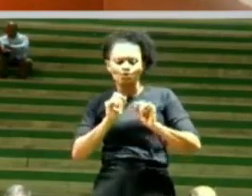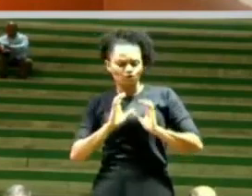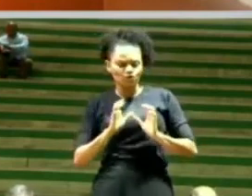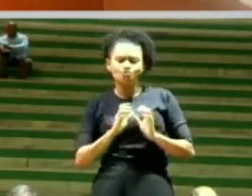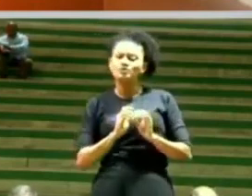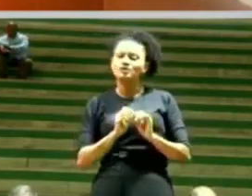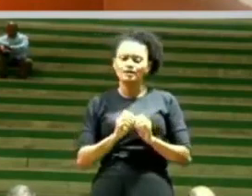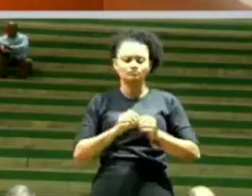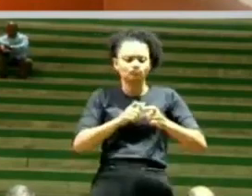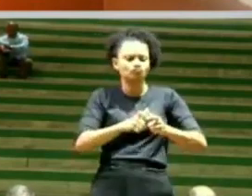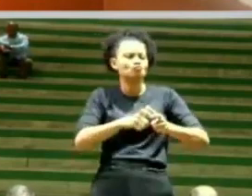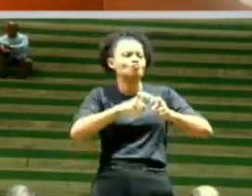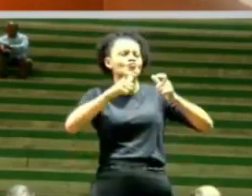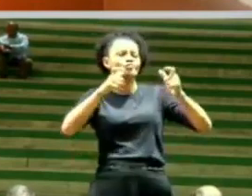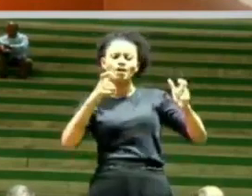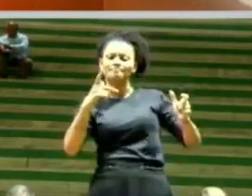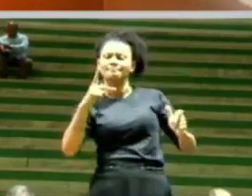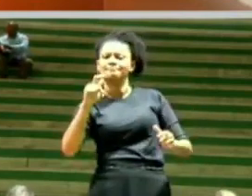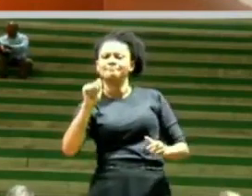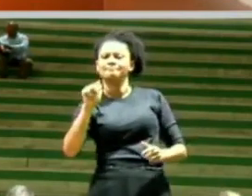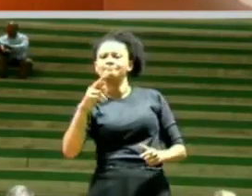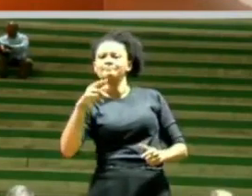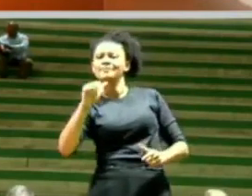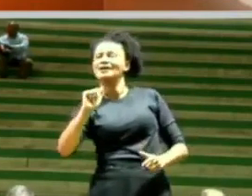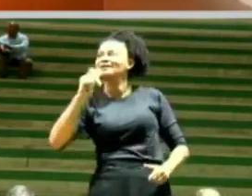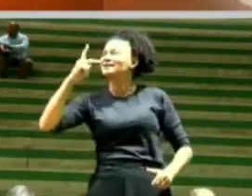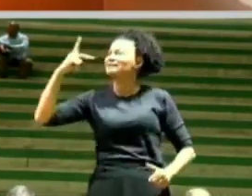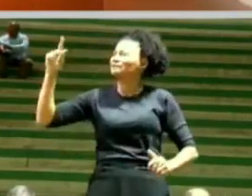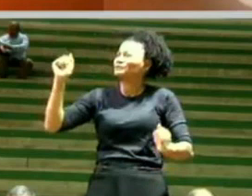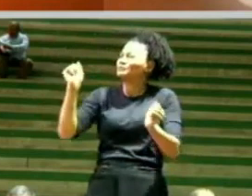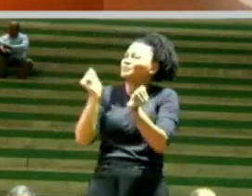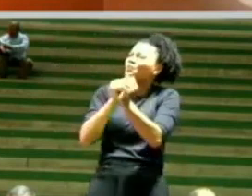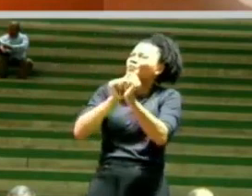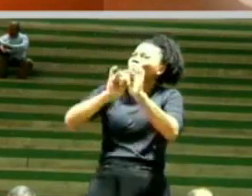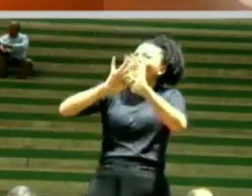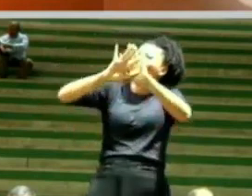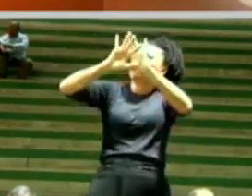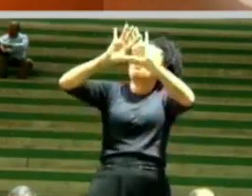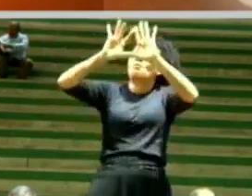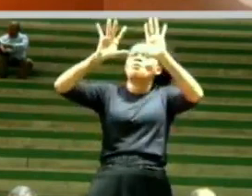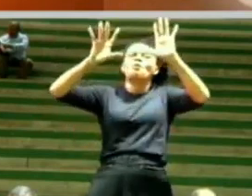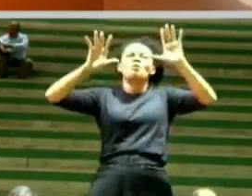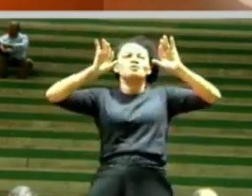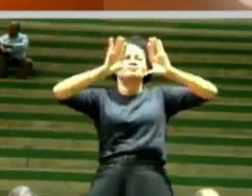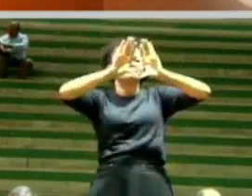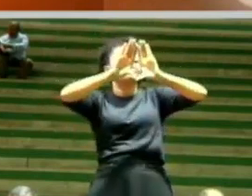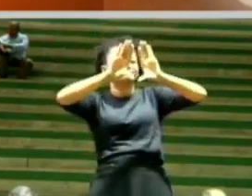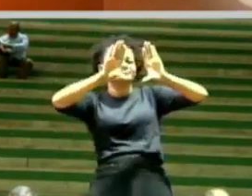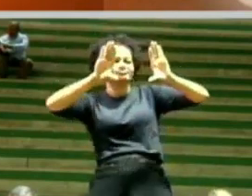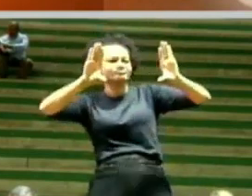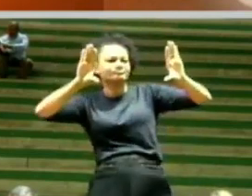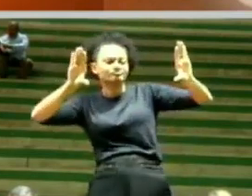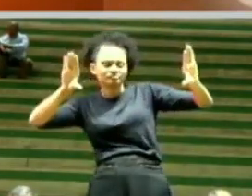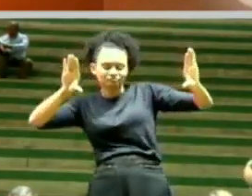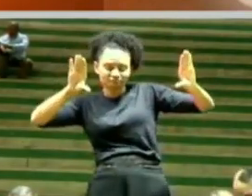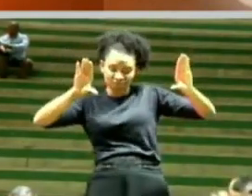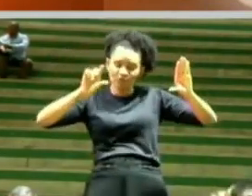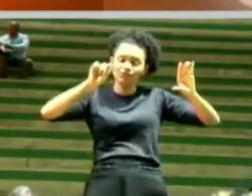Parã. A sua glória cobriu os céus, e a terra